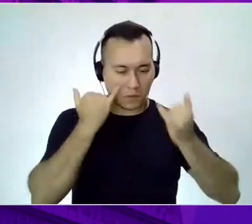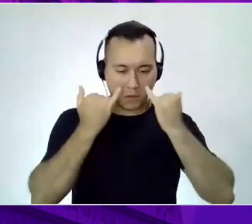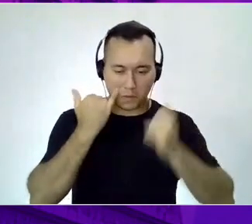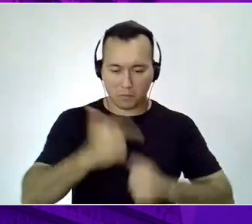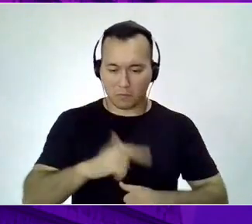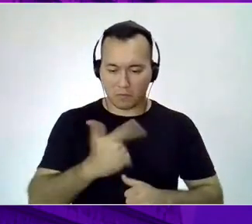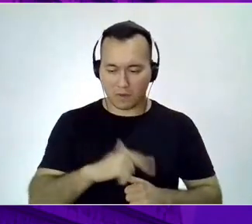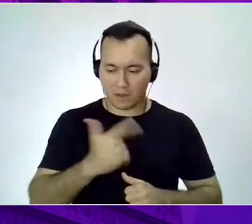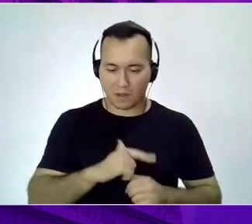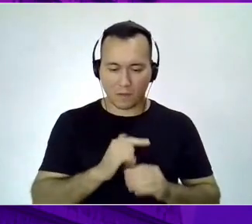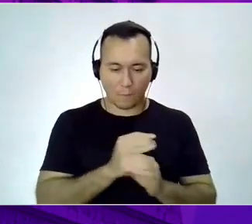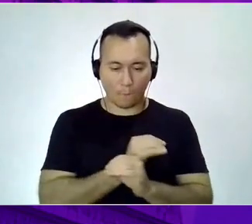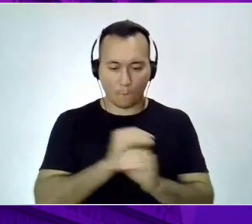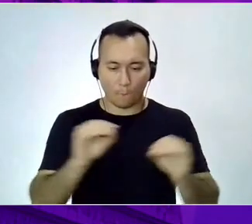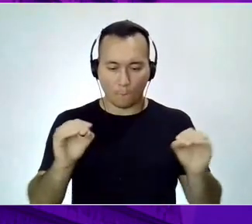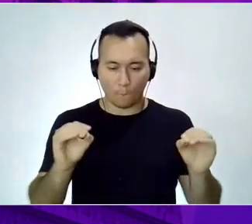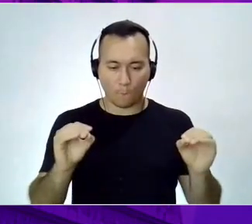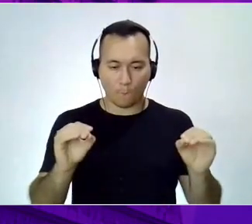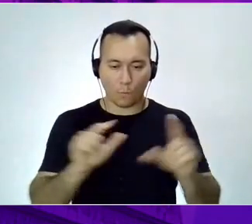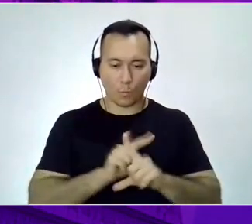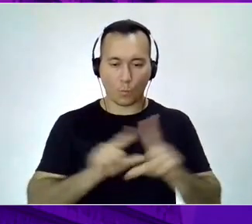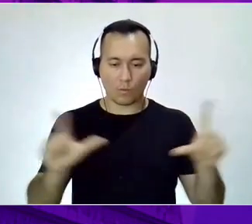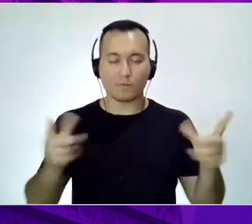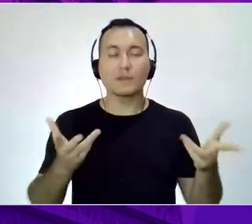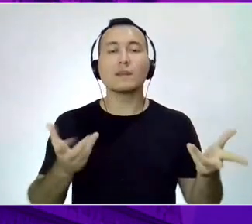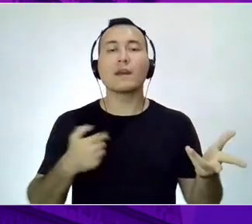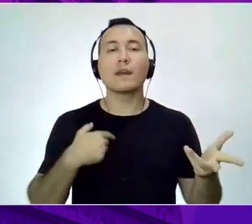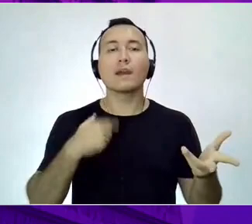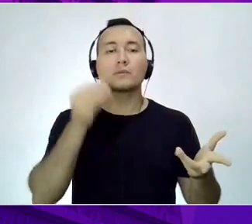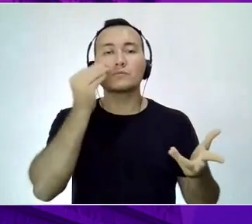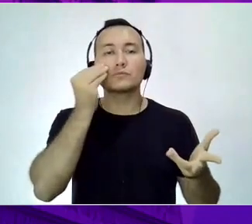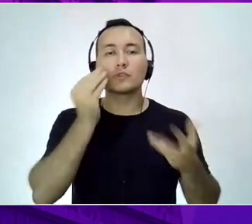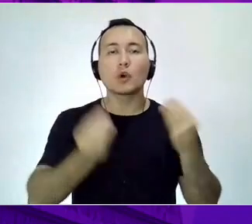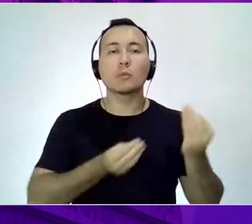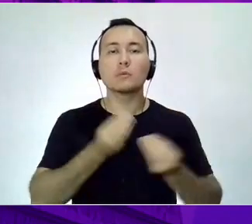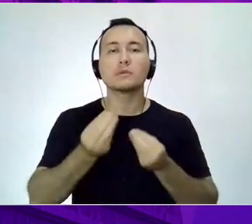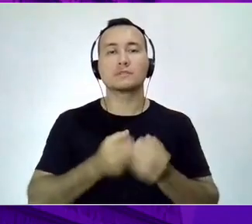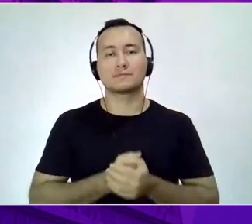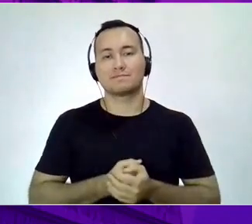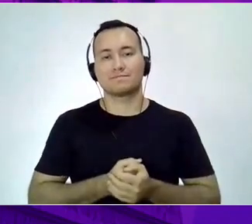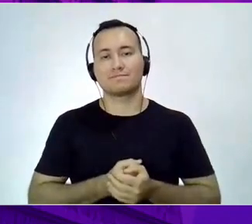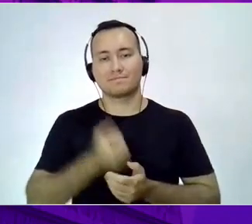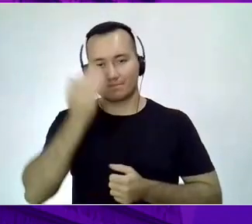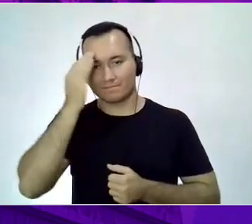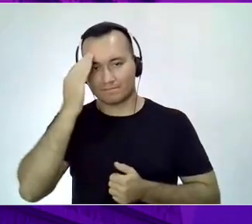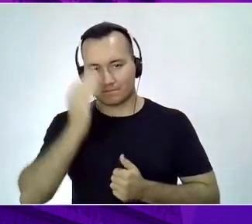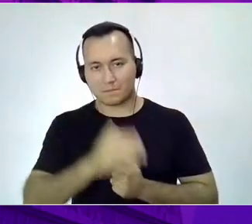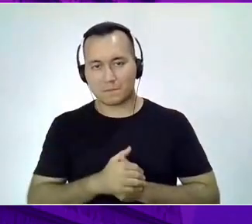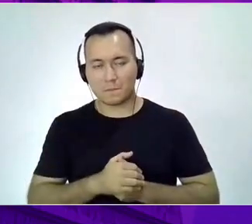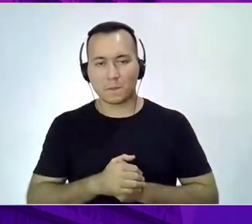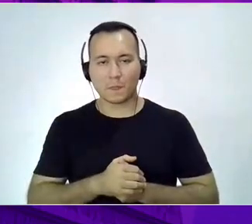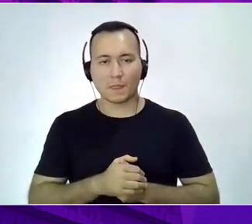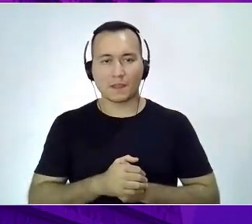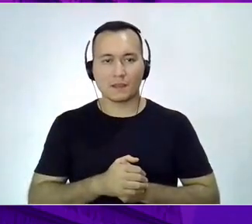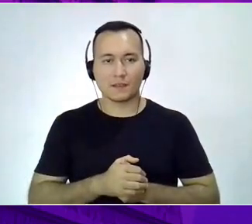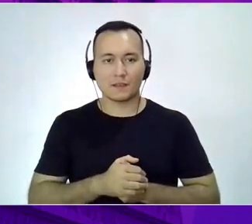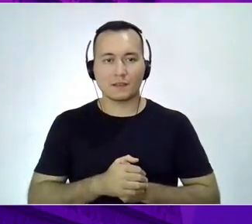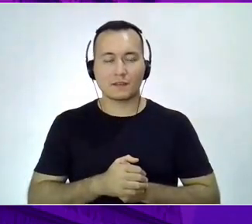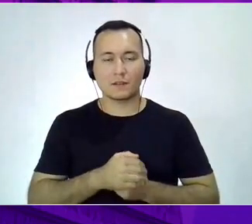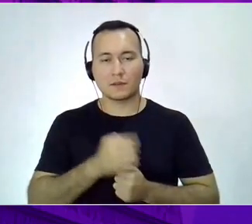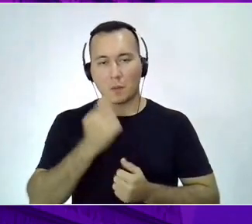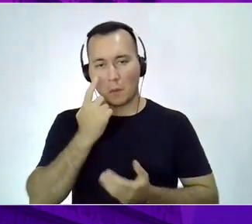seja, tá, pessoal? E um critério de aceite já é uma especificação, já é um input para esse modelo aqui.